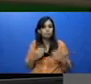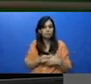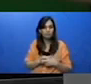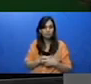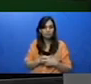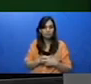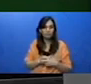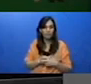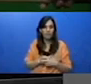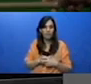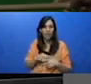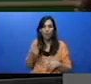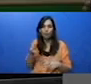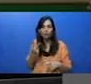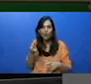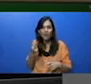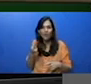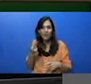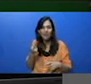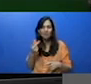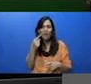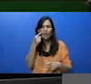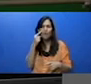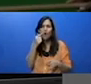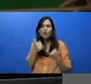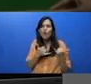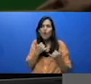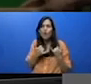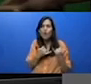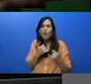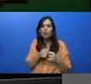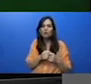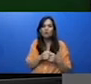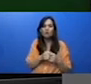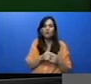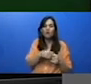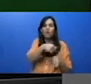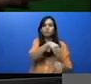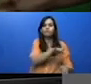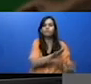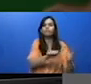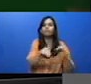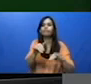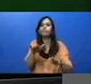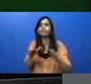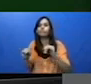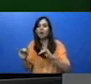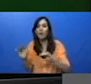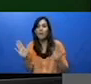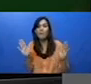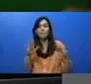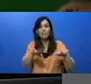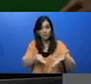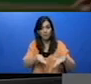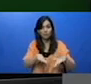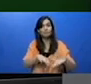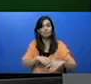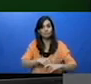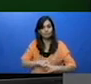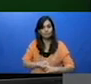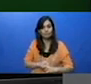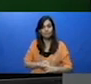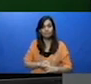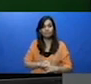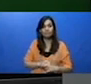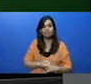Edgar. Olha lá os dois fazendo o jogo. Então, na mesa de vocês, olha, ficam todas as fichinhas dessa maneira viradas para baixo, tá?